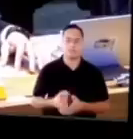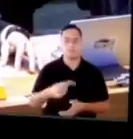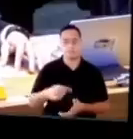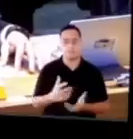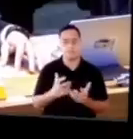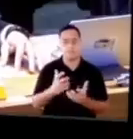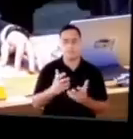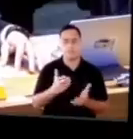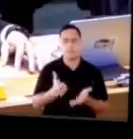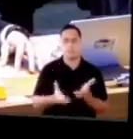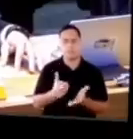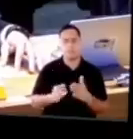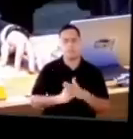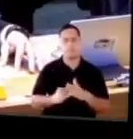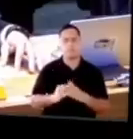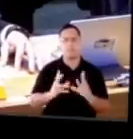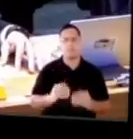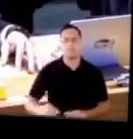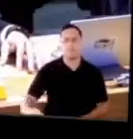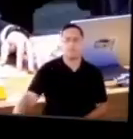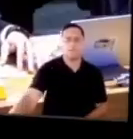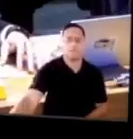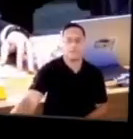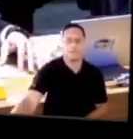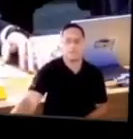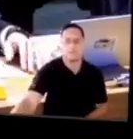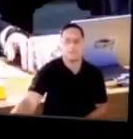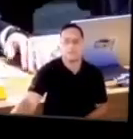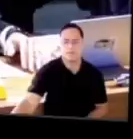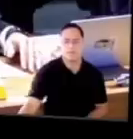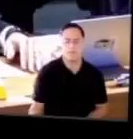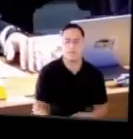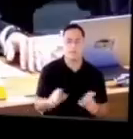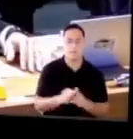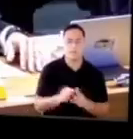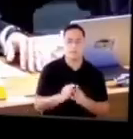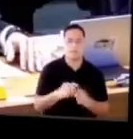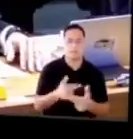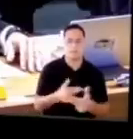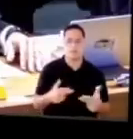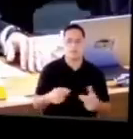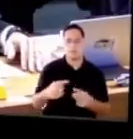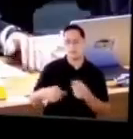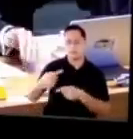e as tradições Virtuosas que nós recebemos das Gerações que nos antecederam